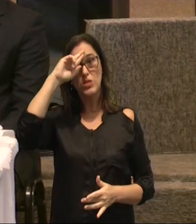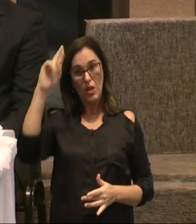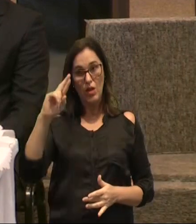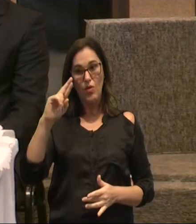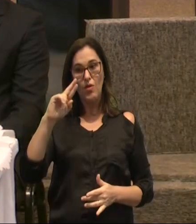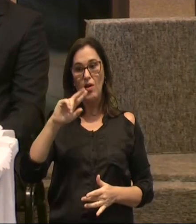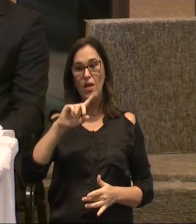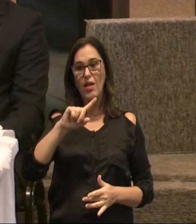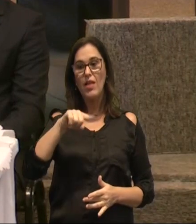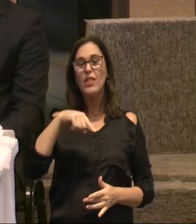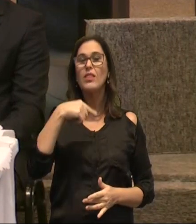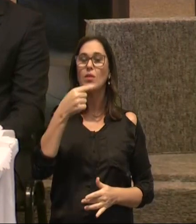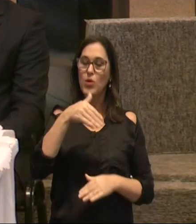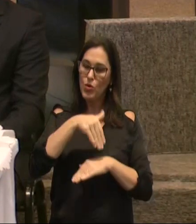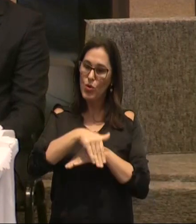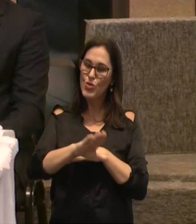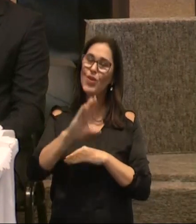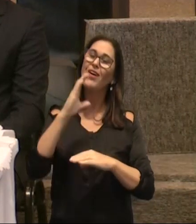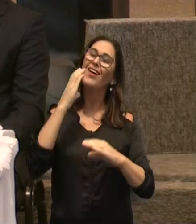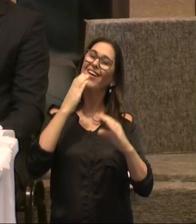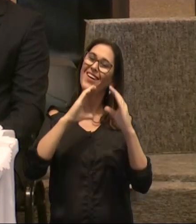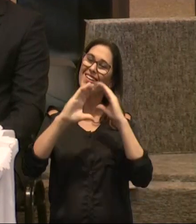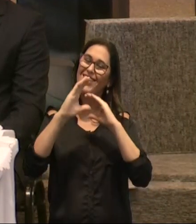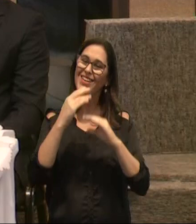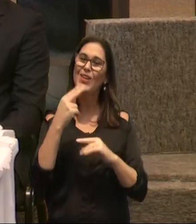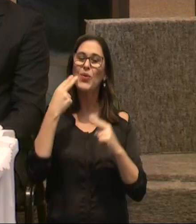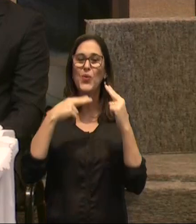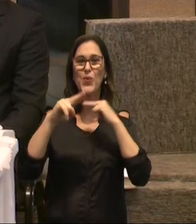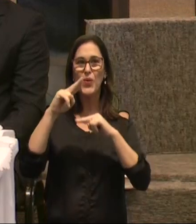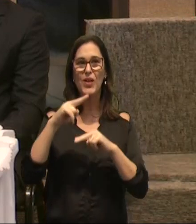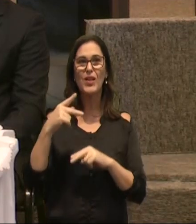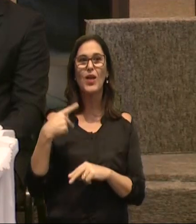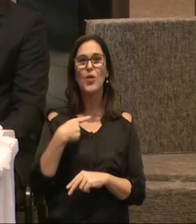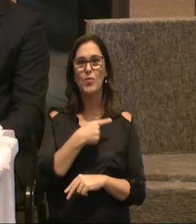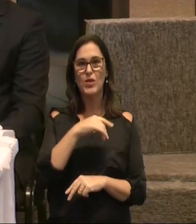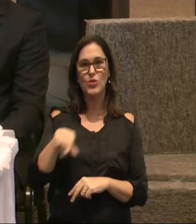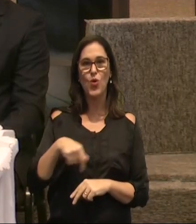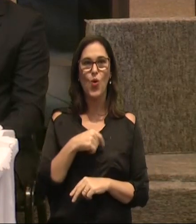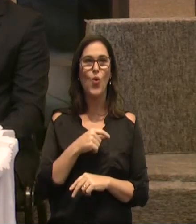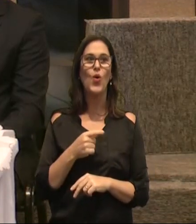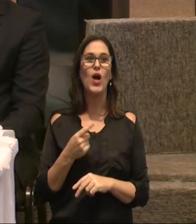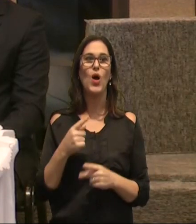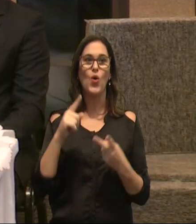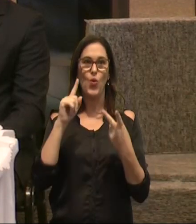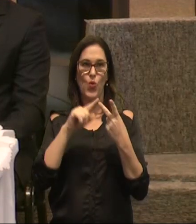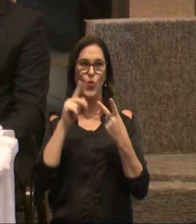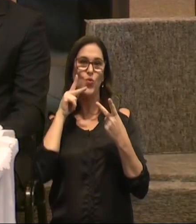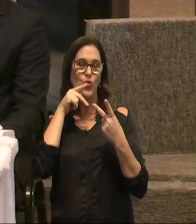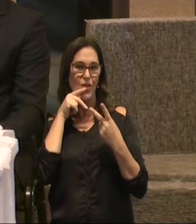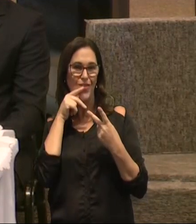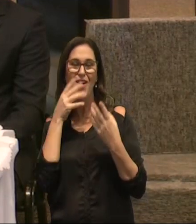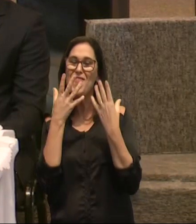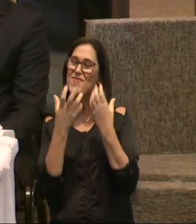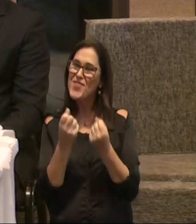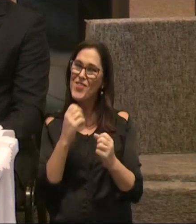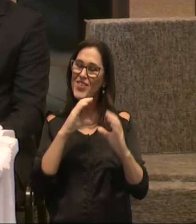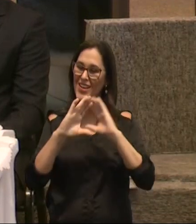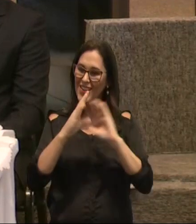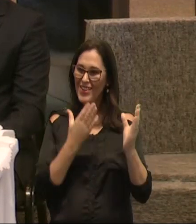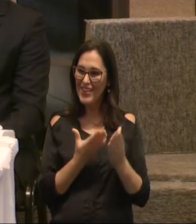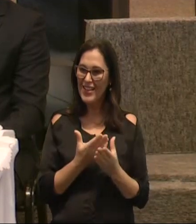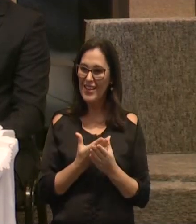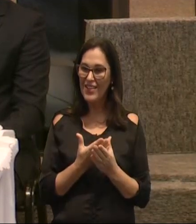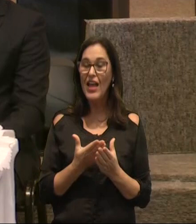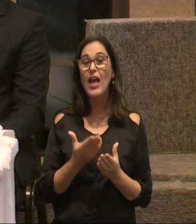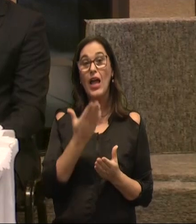Depois nós iremos continuar cantando este hino e o pastor Jair ministrará o segundo elemento. Vamos cantar na presença do